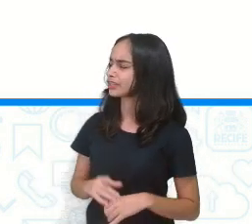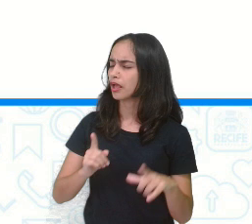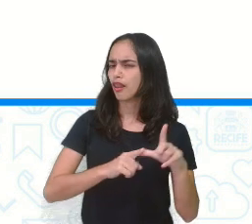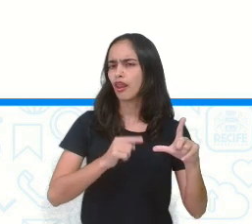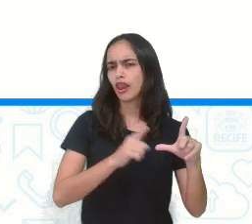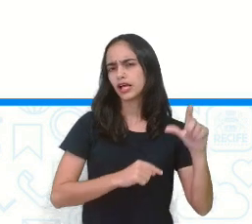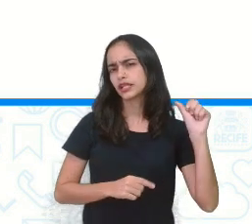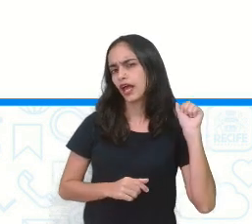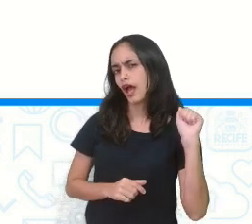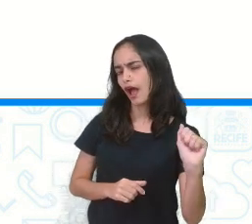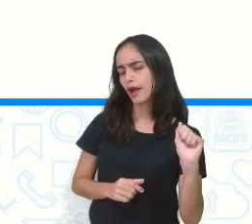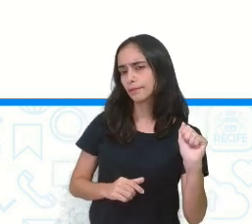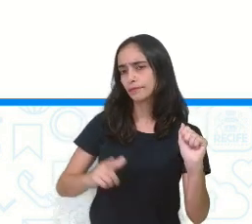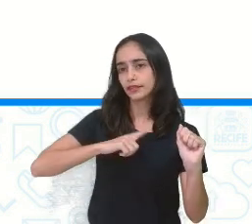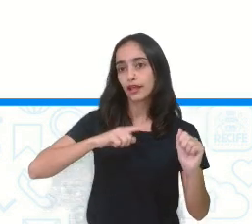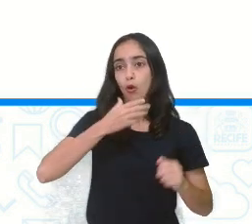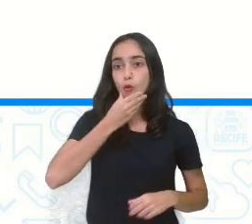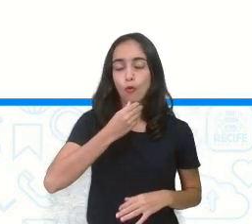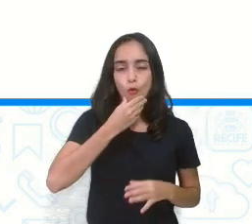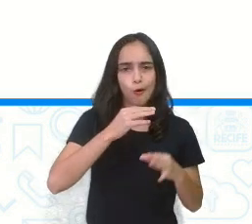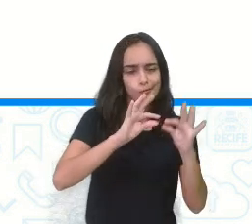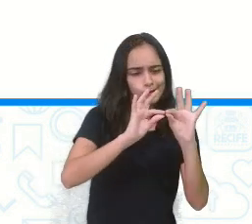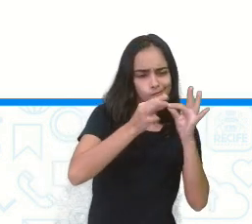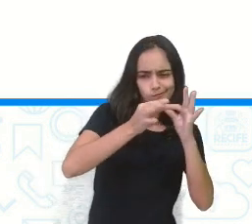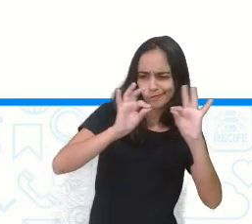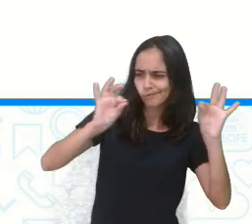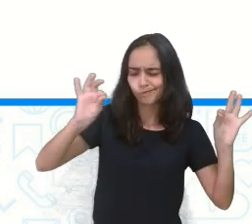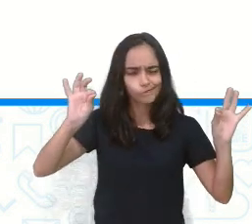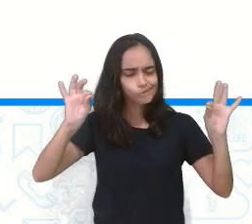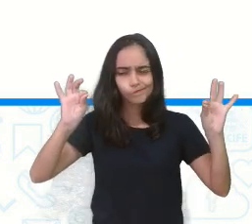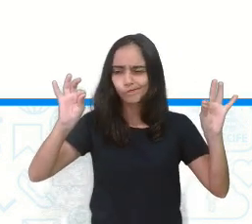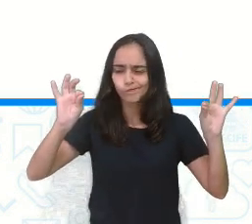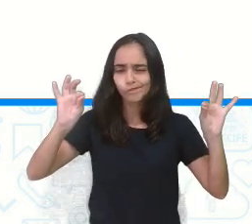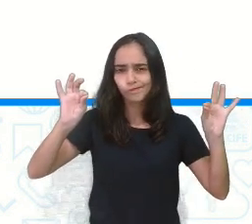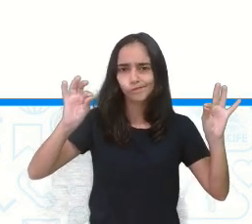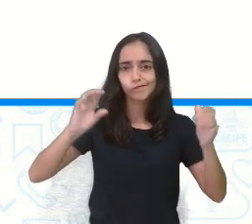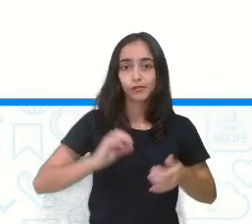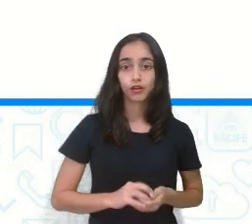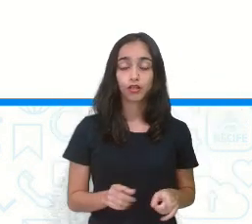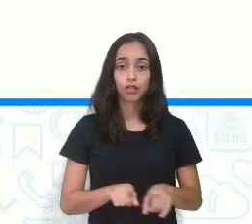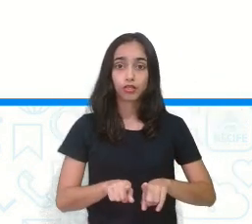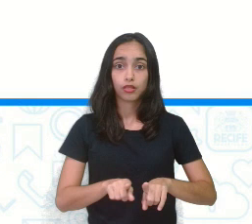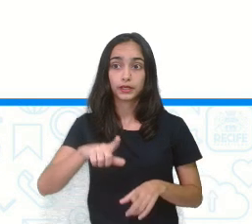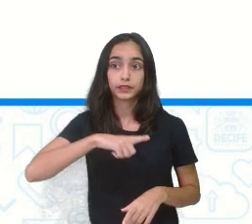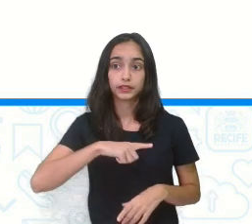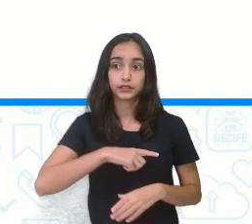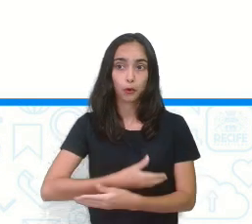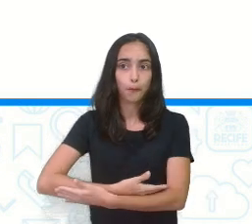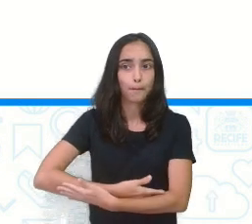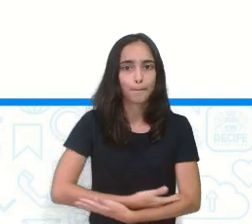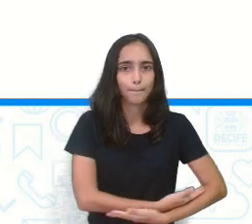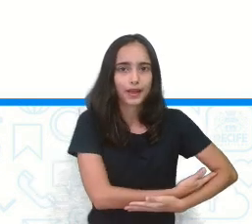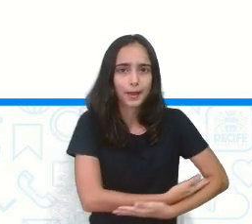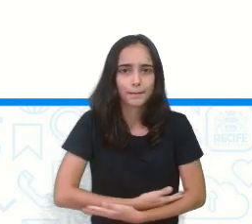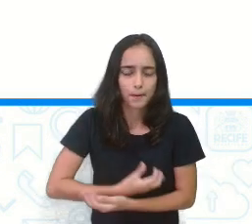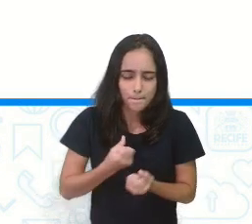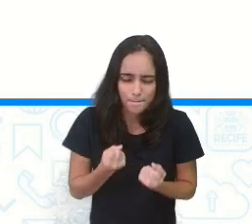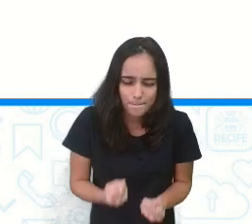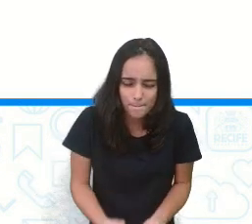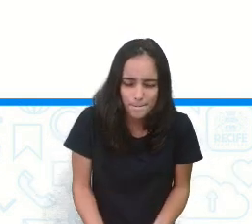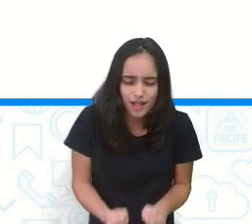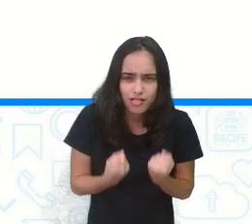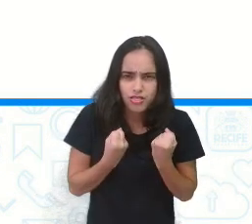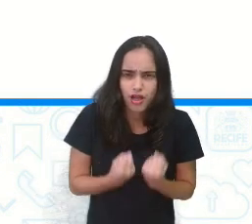o comprimento ali, né, a largura ali da porta. Tem ali um bebê sendo pesado e tem